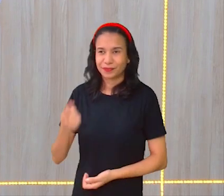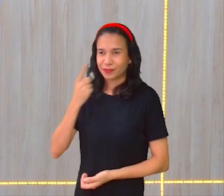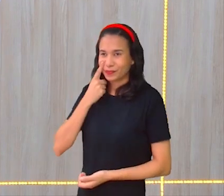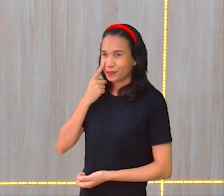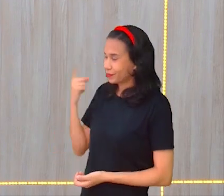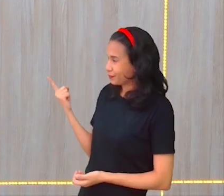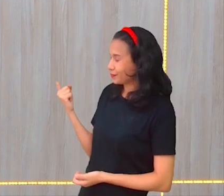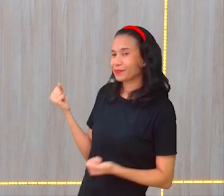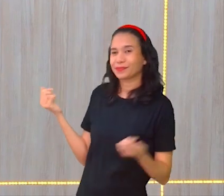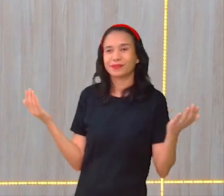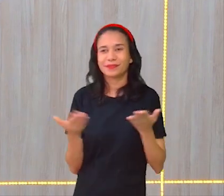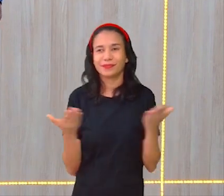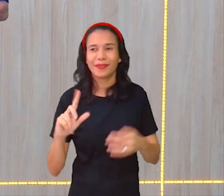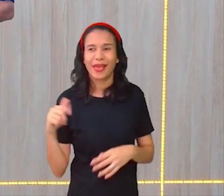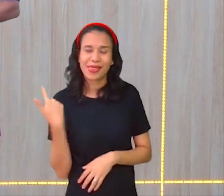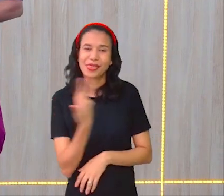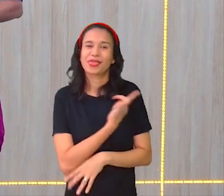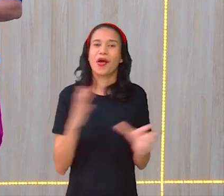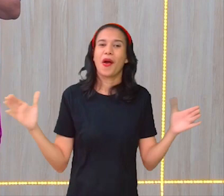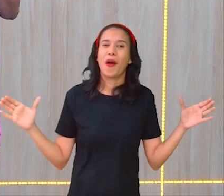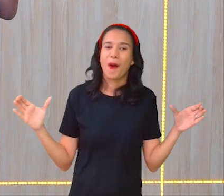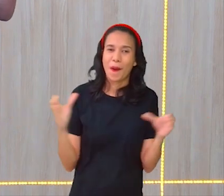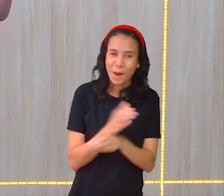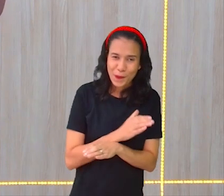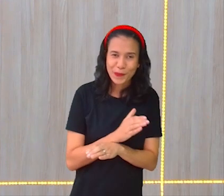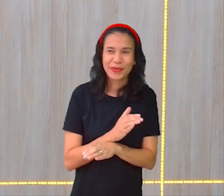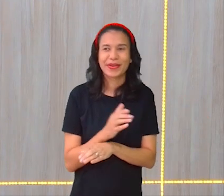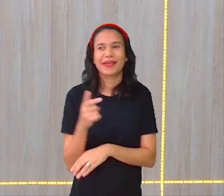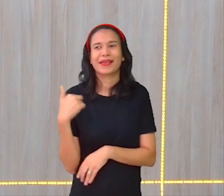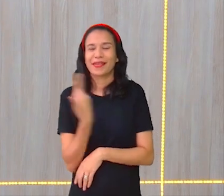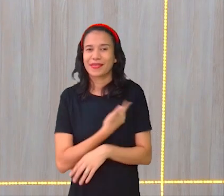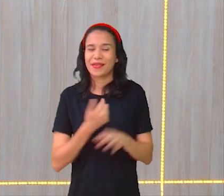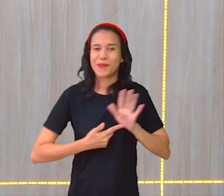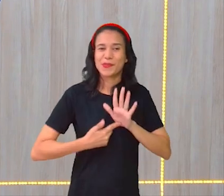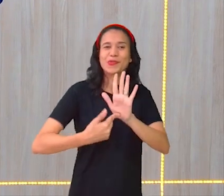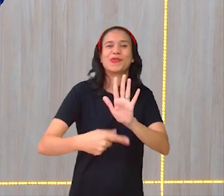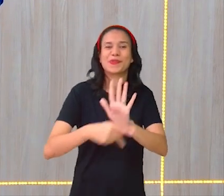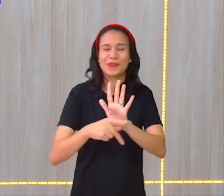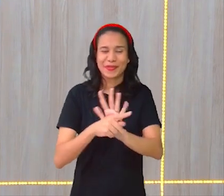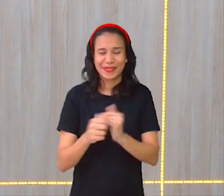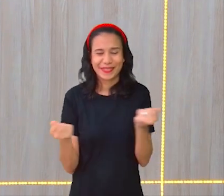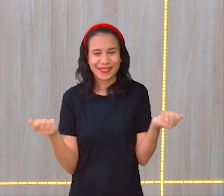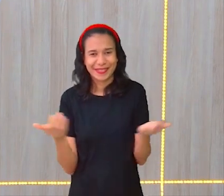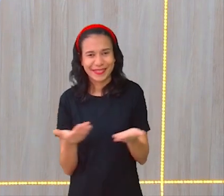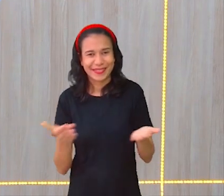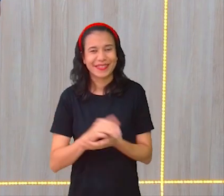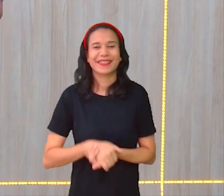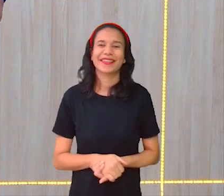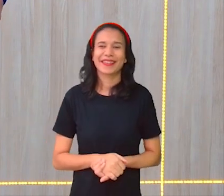aí, agora, para a gente fechar essa exposição, a nossa